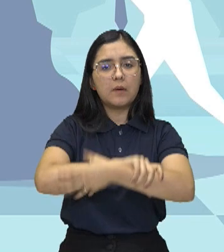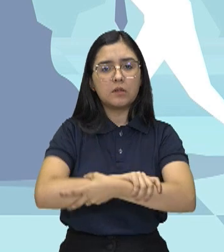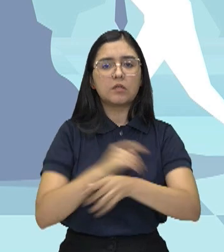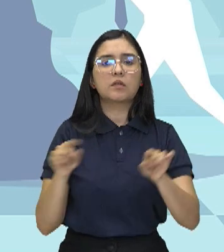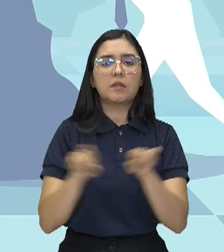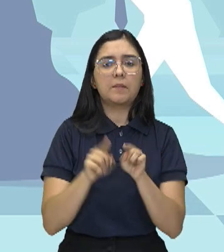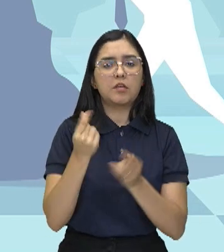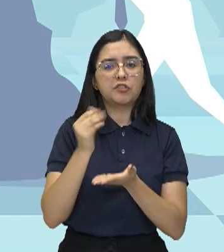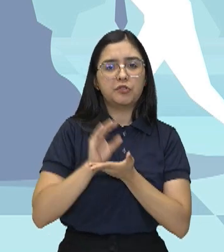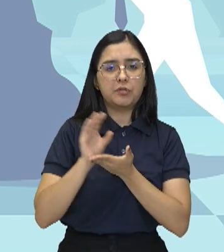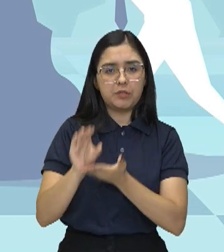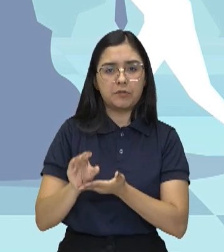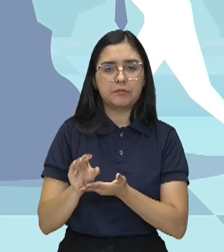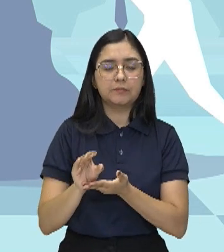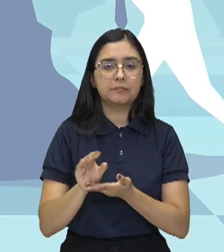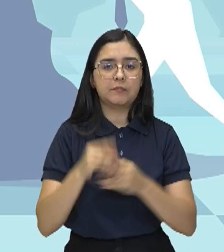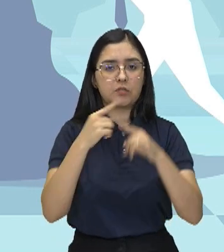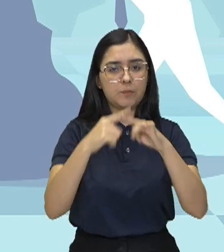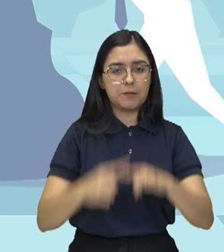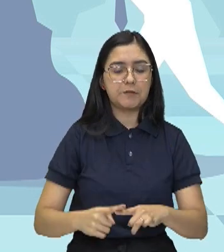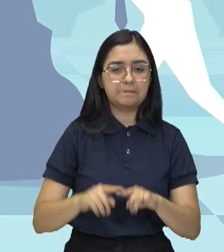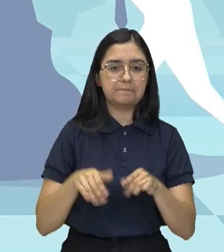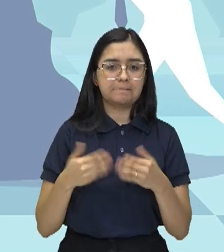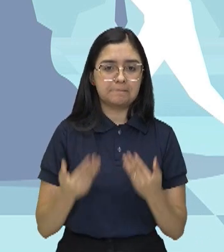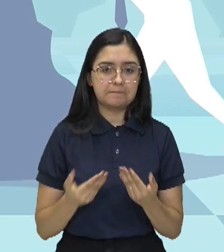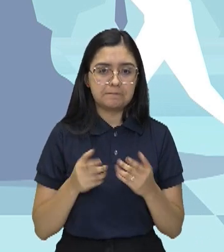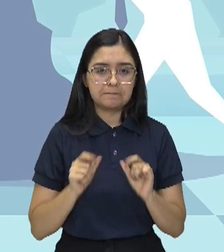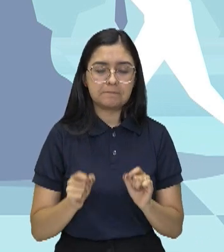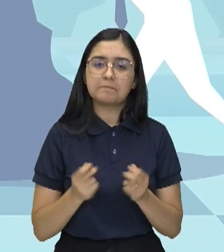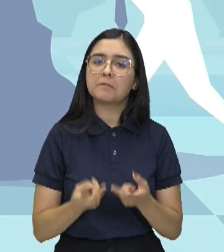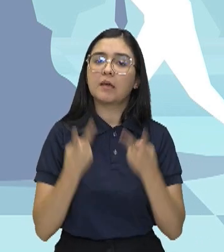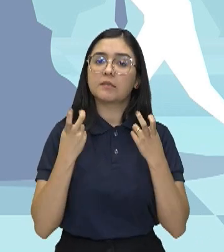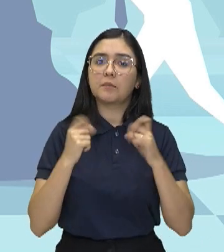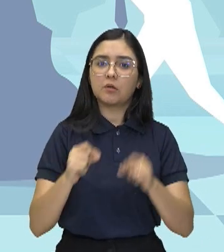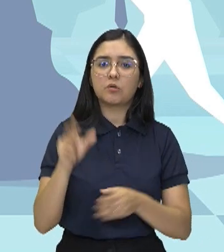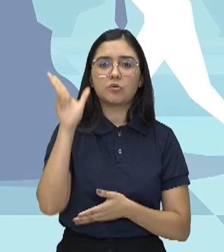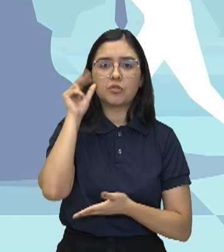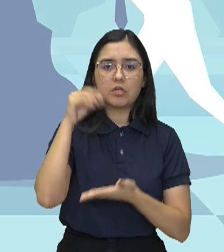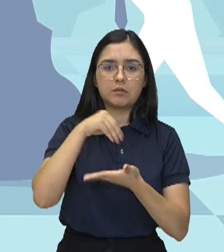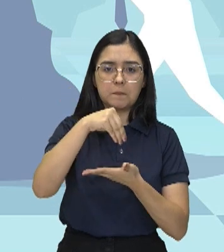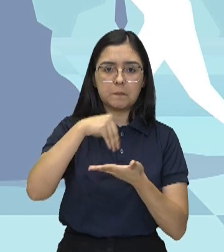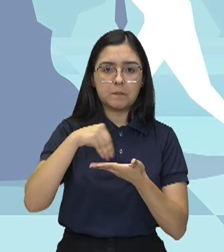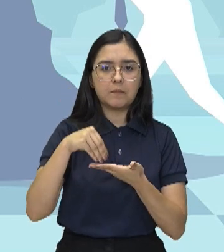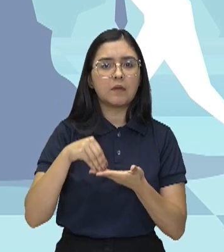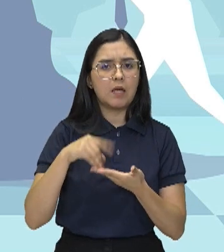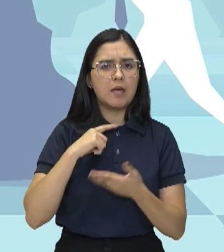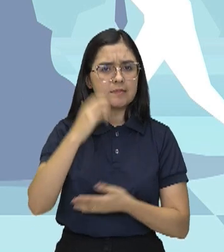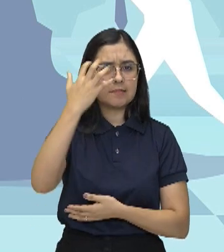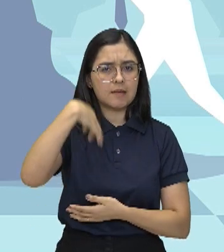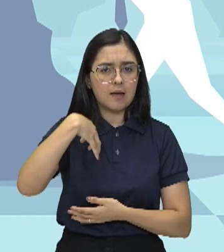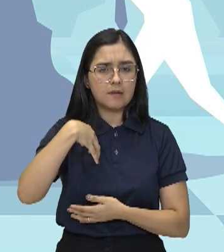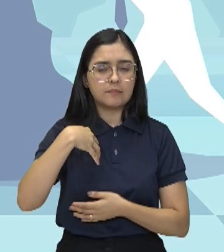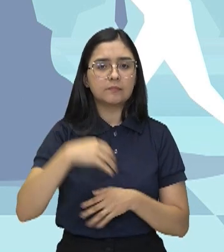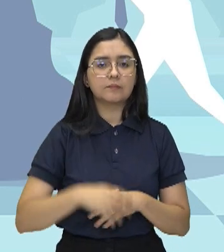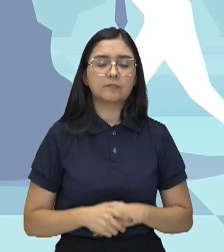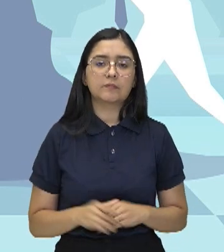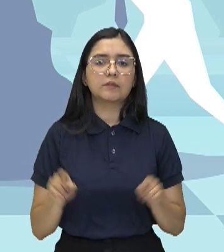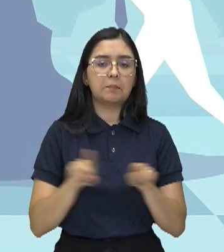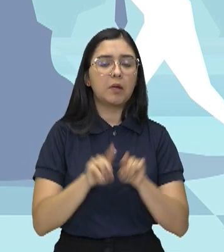investimentos. Muito bem, então, gente, assim a gente vê que o xadrez ele tem um caráter muito sério, né? Que